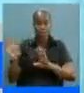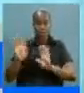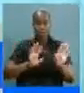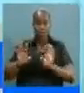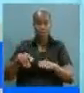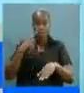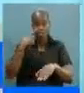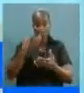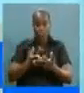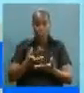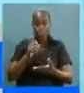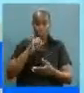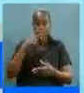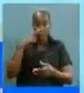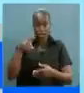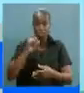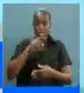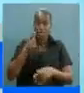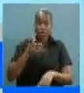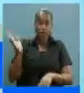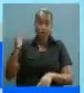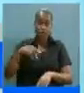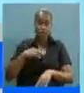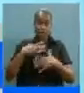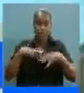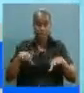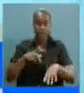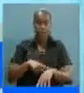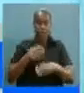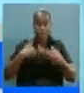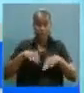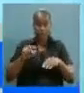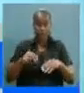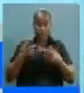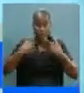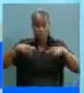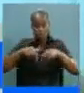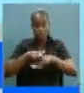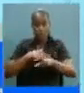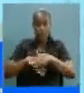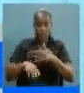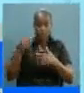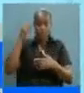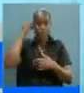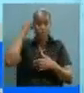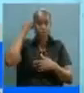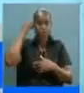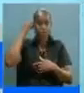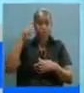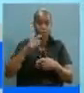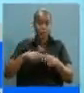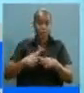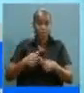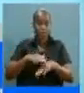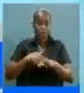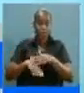para quando pijoé, para expor a bem de férias na altura. Mas também, que os workshops que não têm feito, nessa parceria que não têm